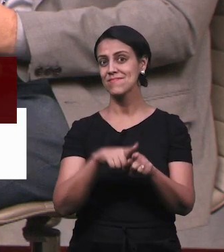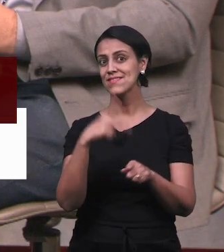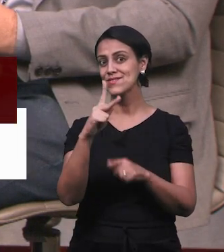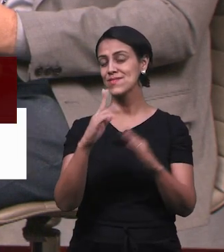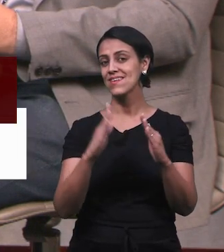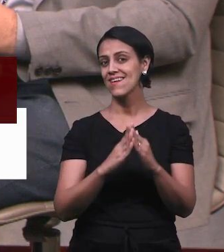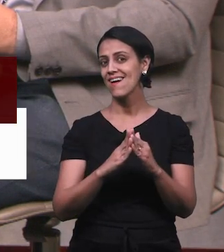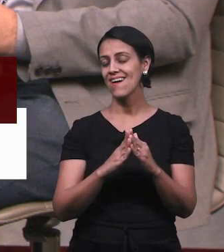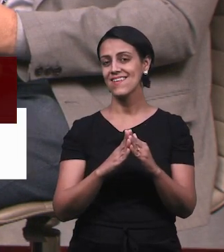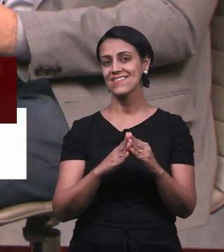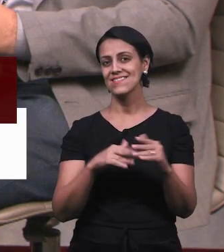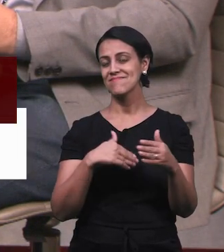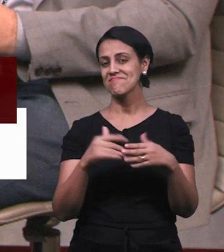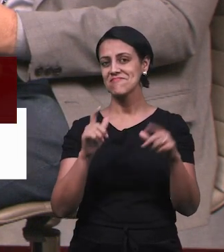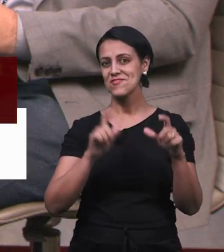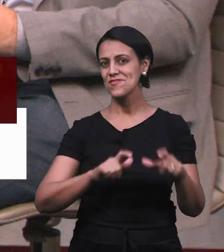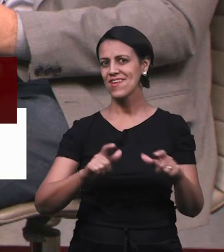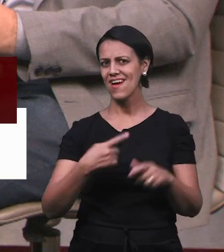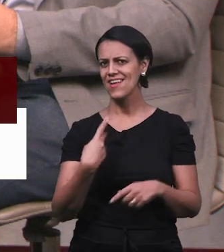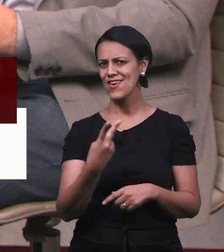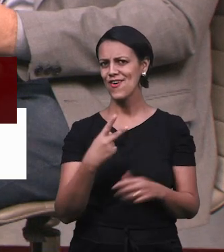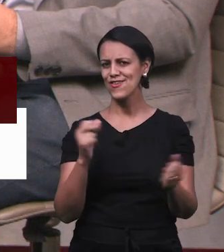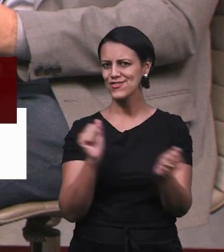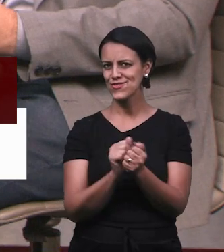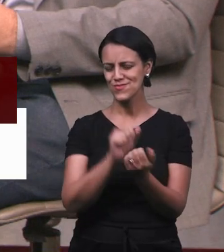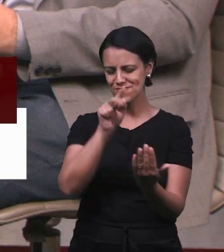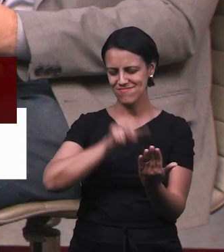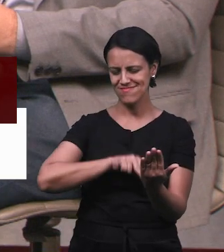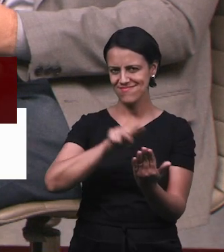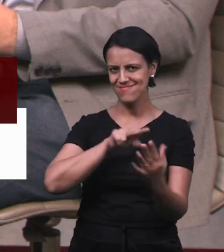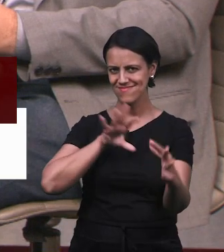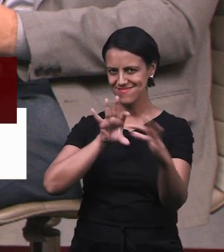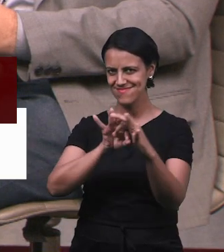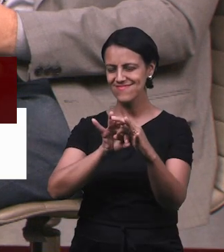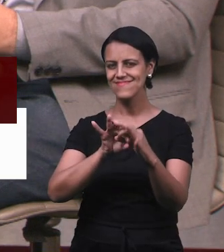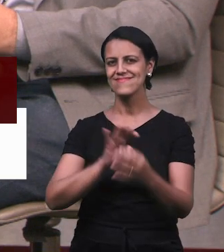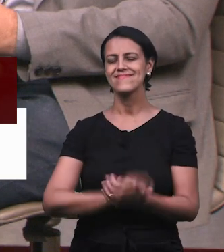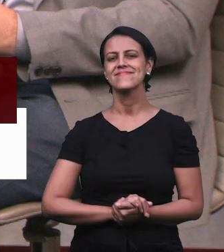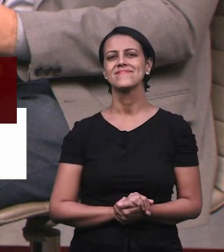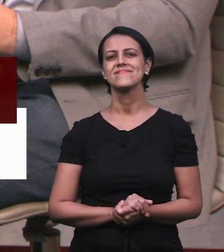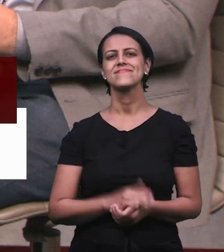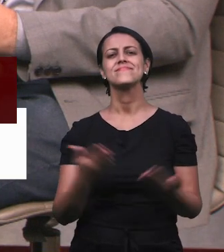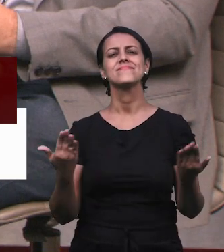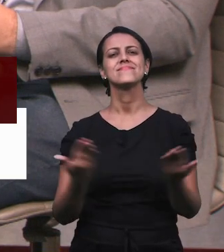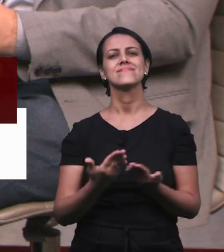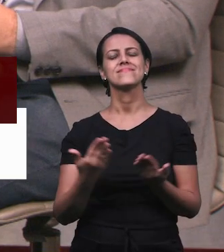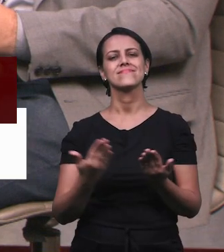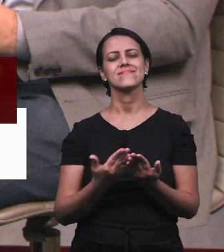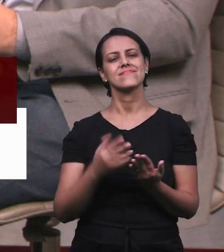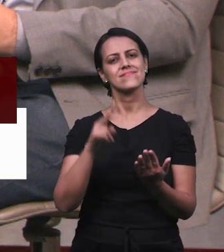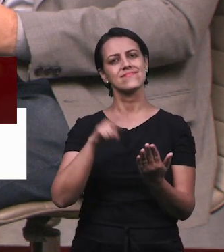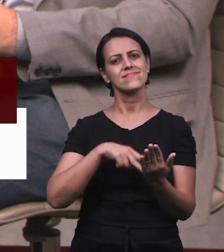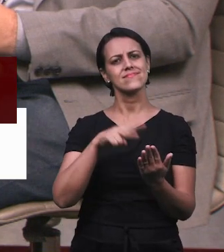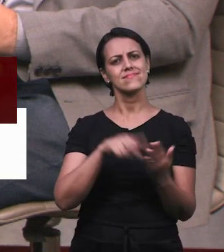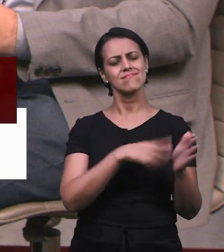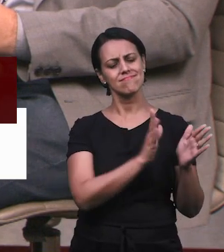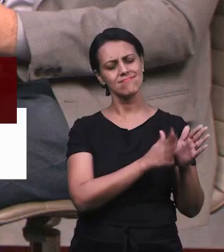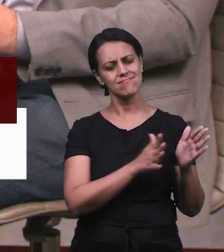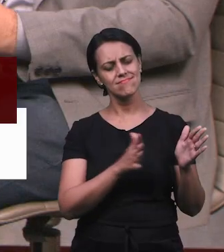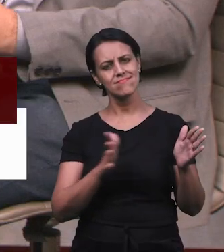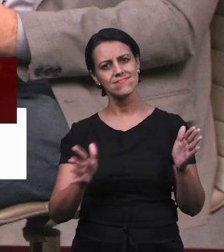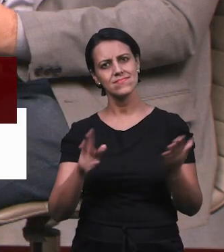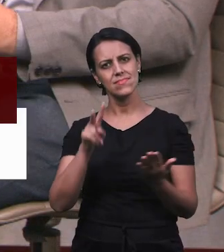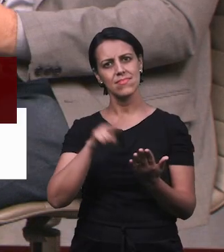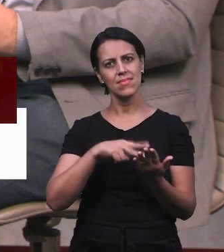onde você estiver, estamos juntos lendo a palavra do Senhor. E na nossa leitura sequencial, nós estamos